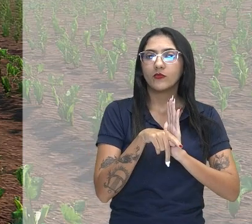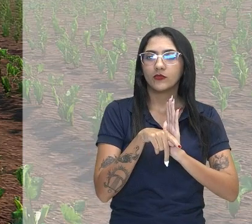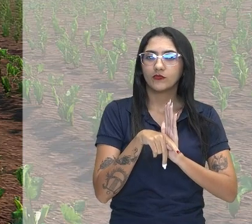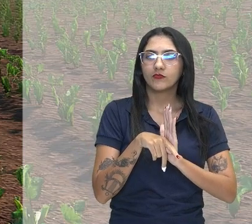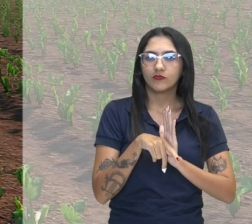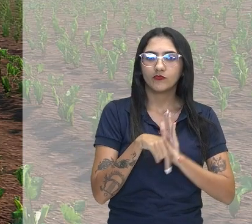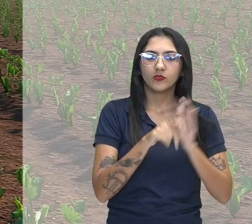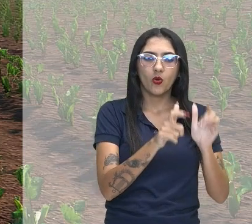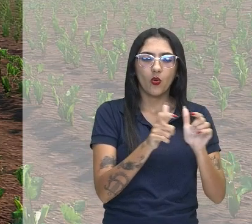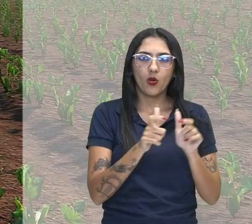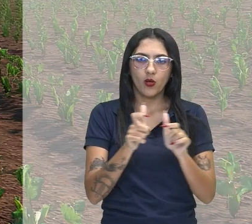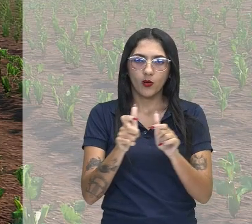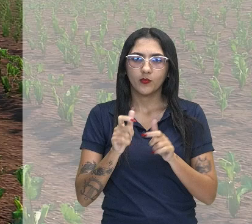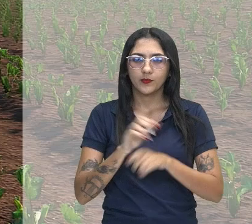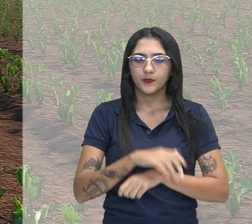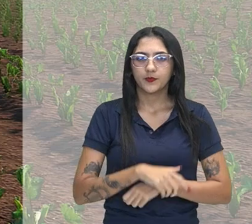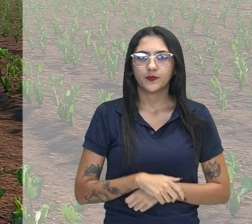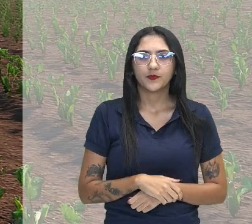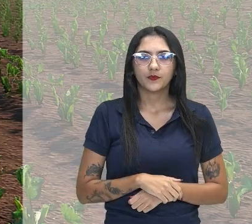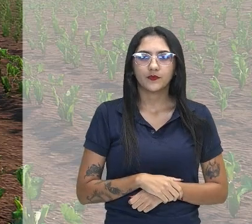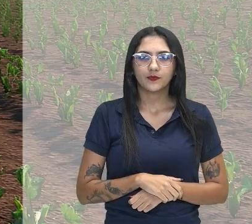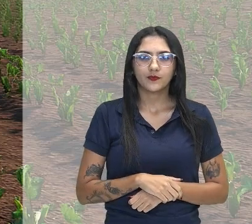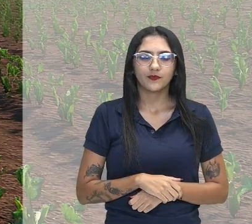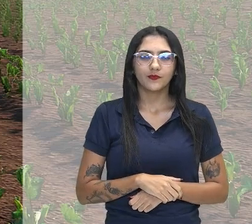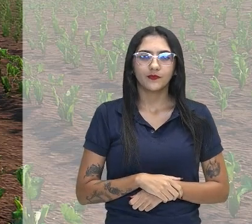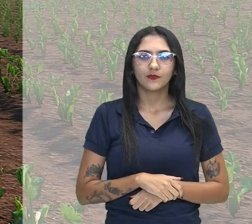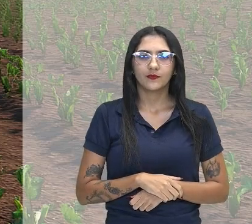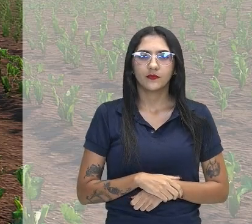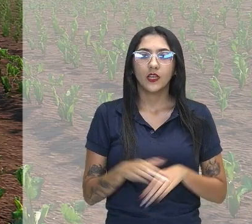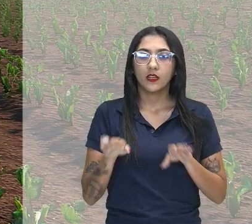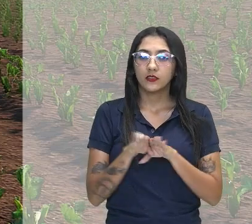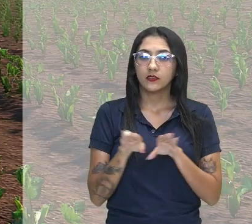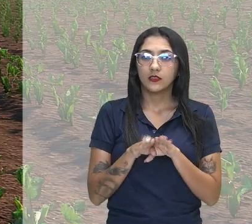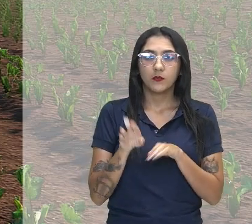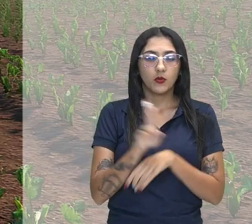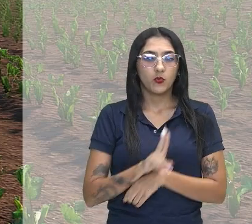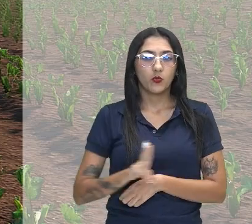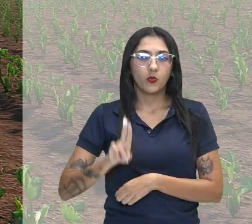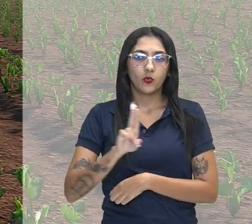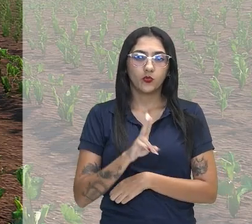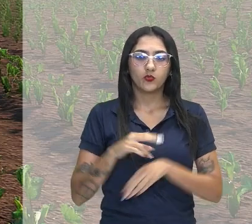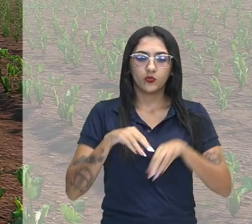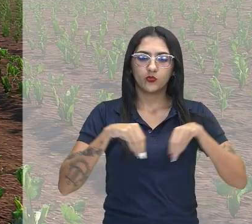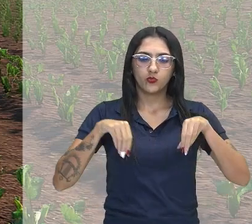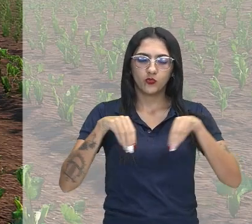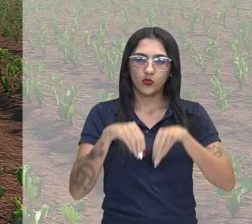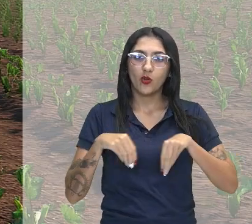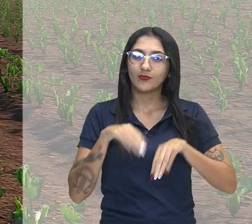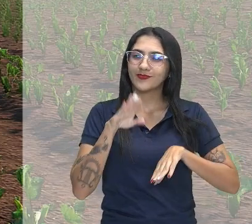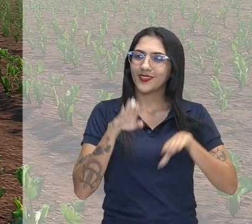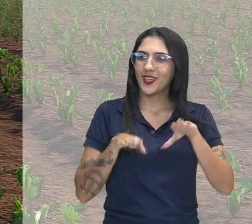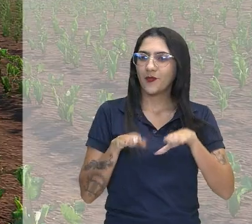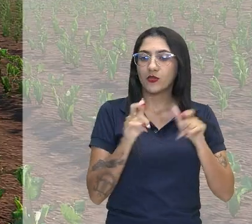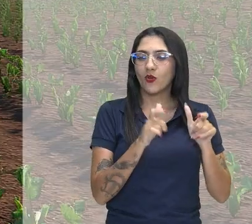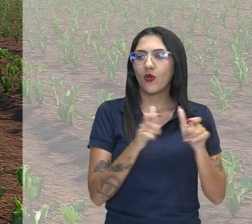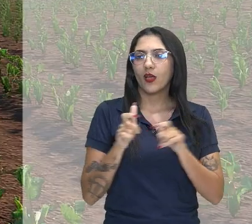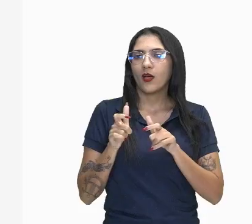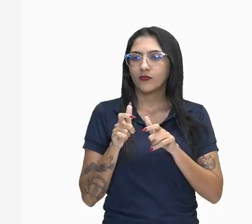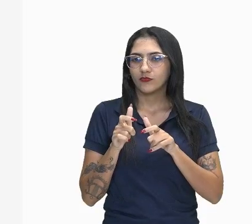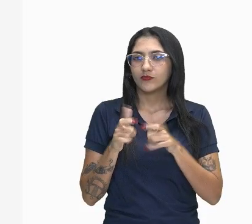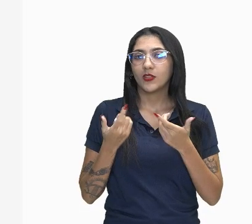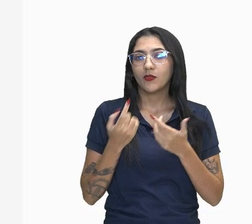tá? Agora, o uso do solo também depende do relevo. Então, é aí que pode ocorrer o quê?